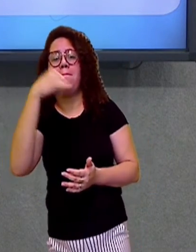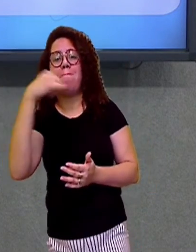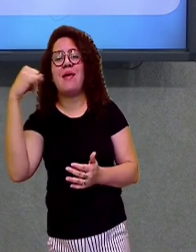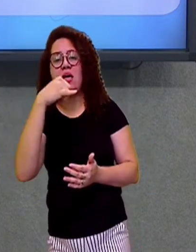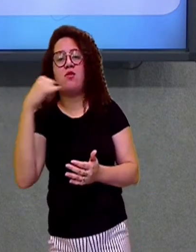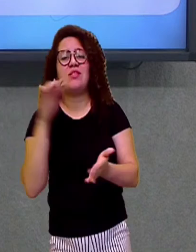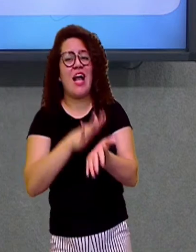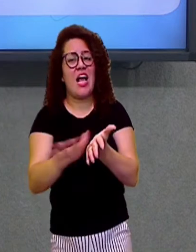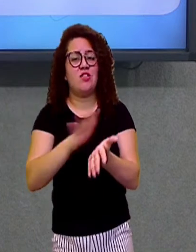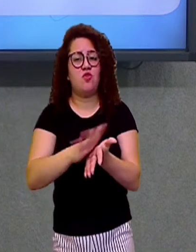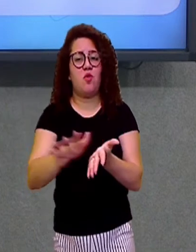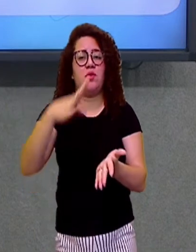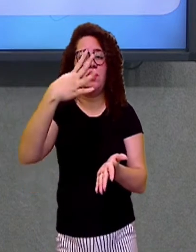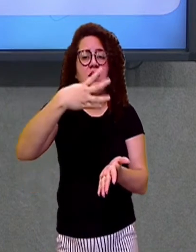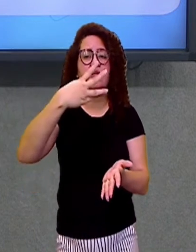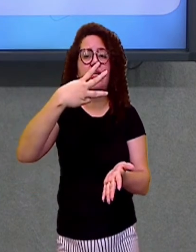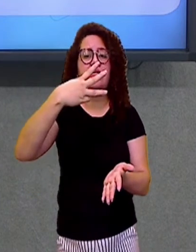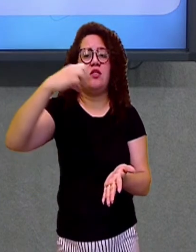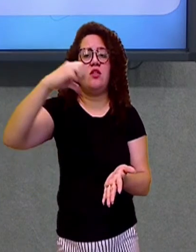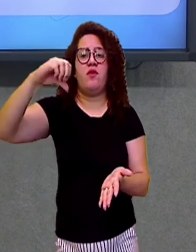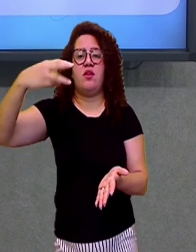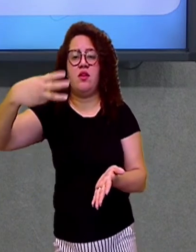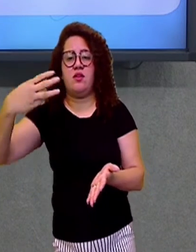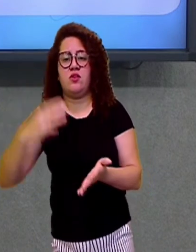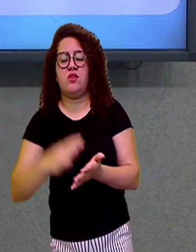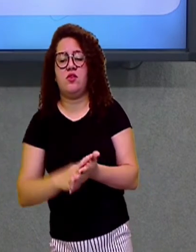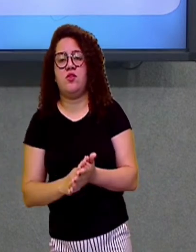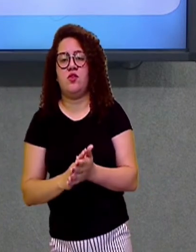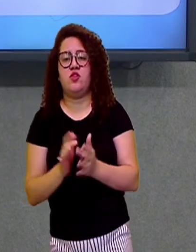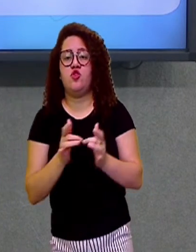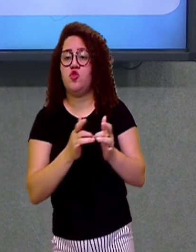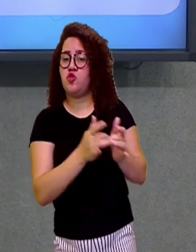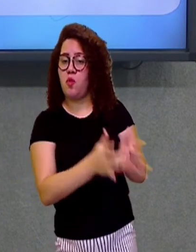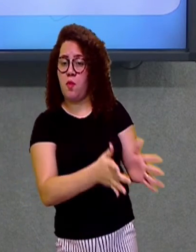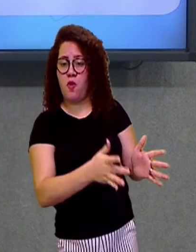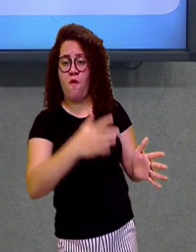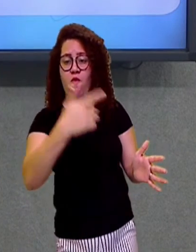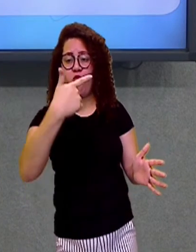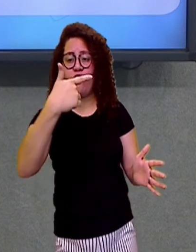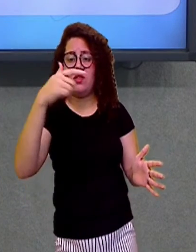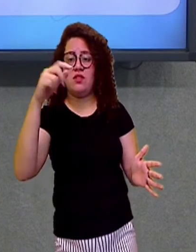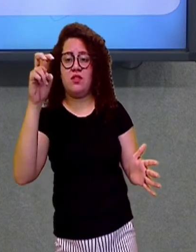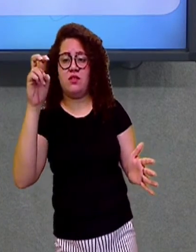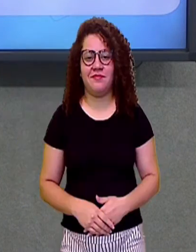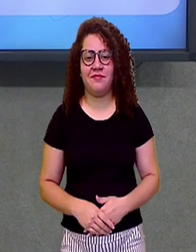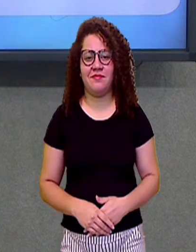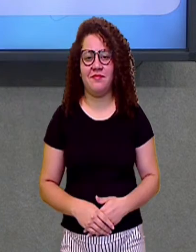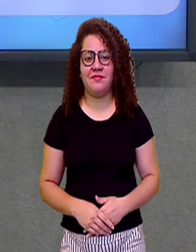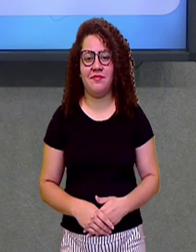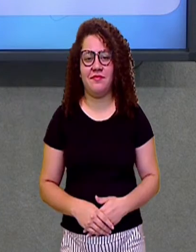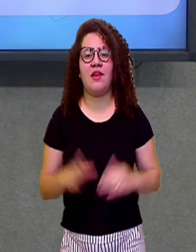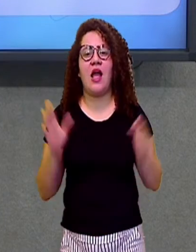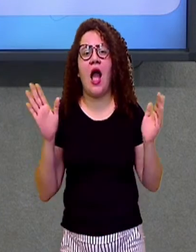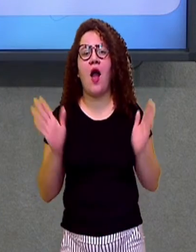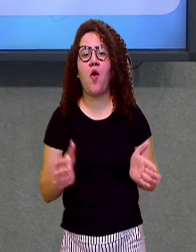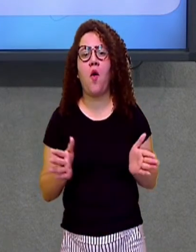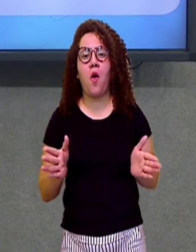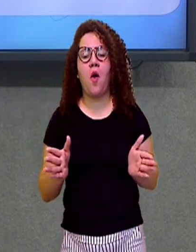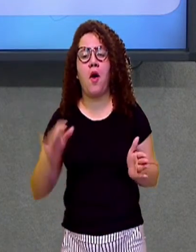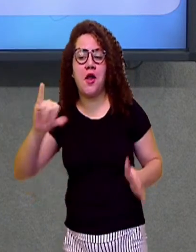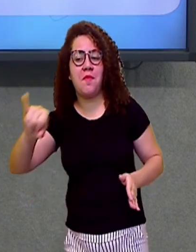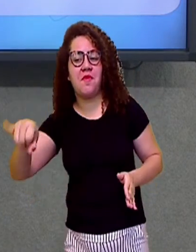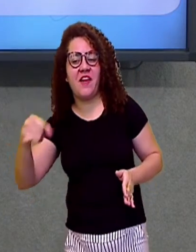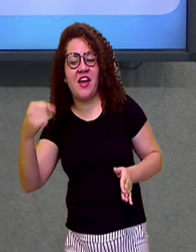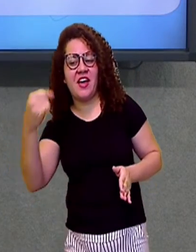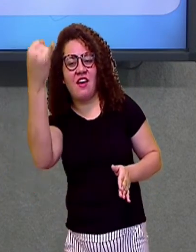que ele gastou, e ainda sobrou para Jefferson R$ 27. Então, agora eu vou aproveitar